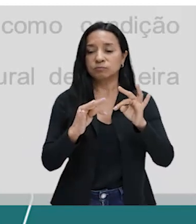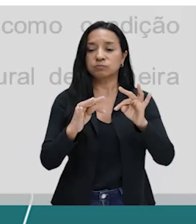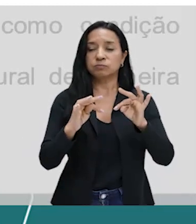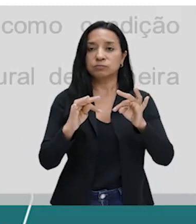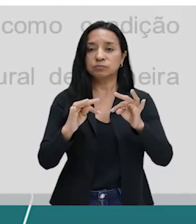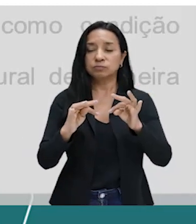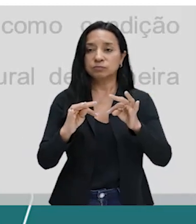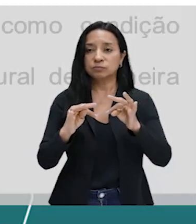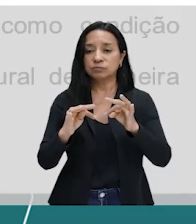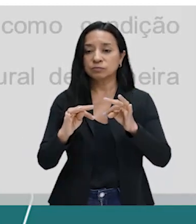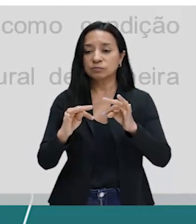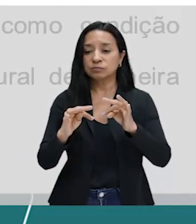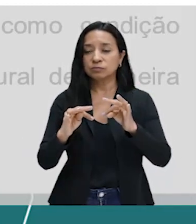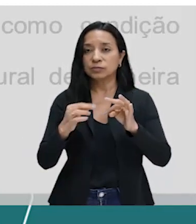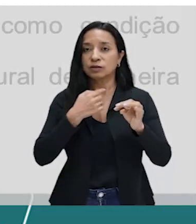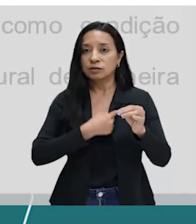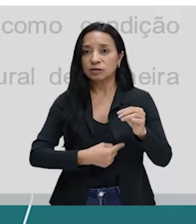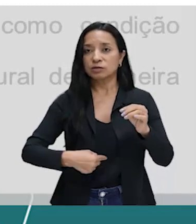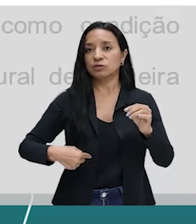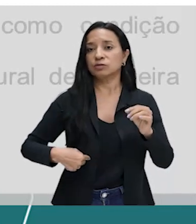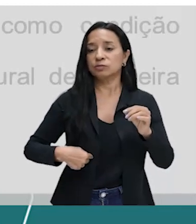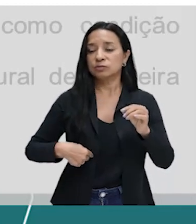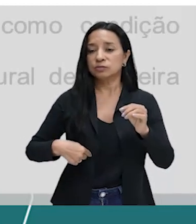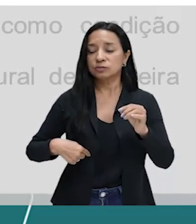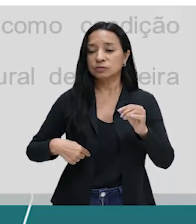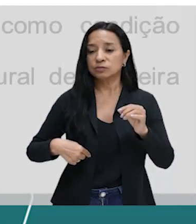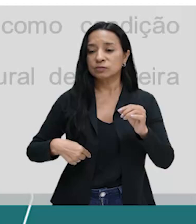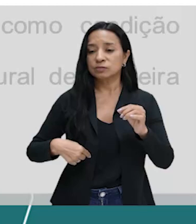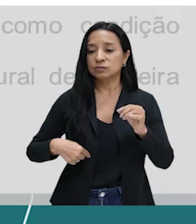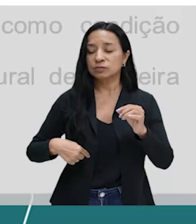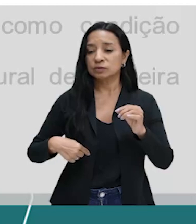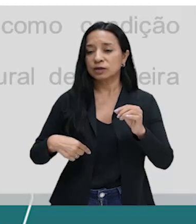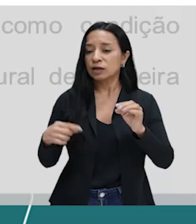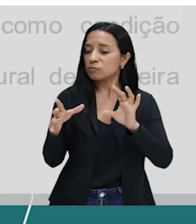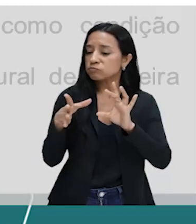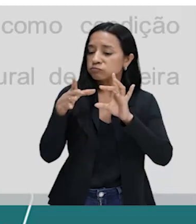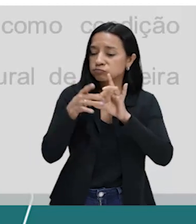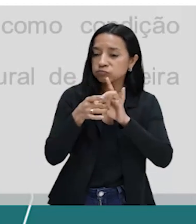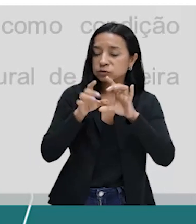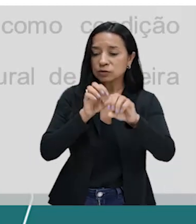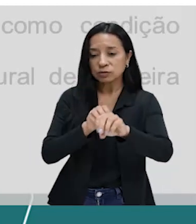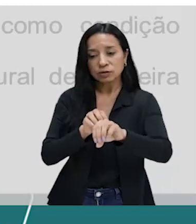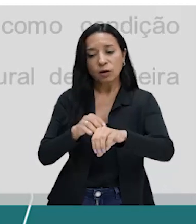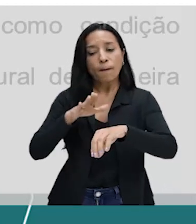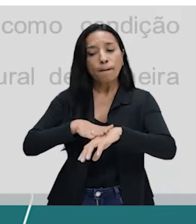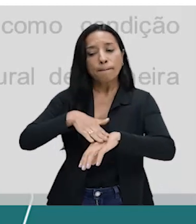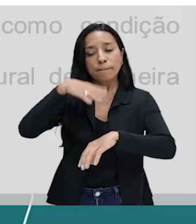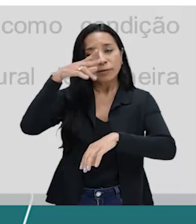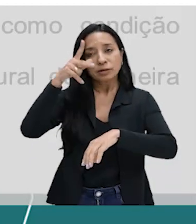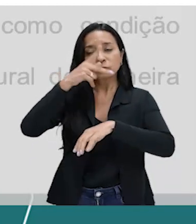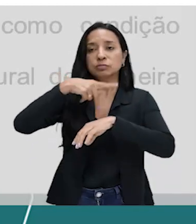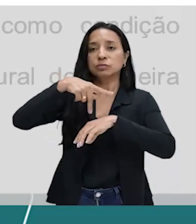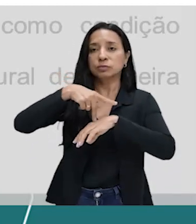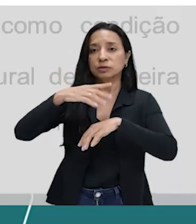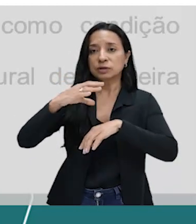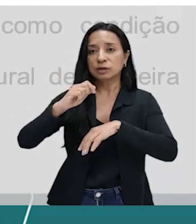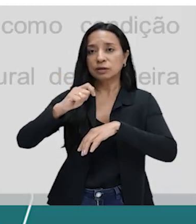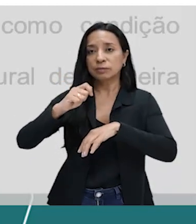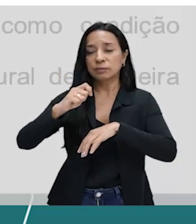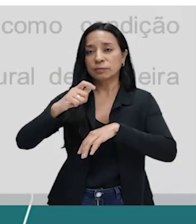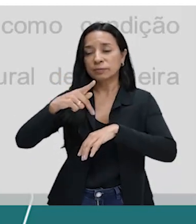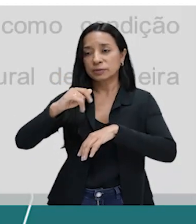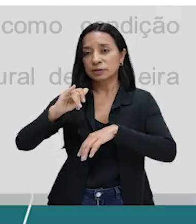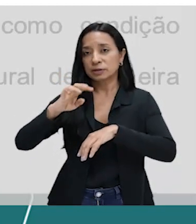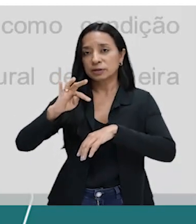tecnologicamente, a China em termos de educação, muito mais que os países capitalistas. E hoje se observa isso.